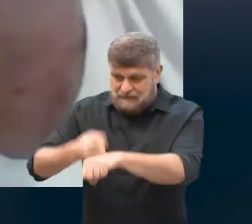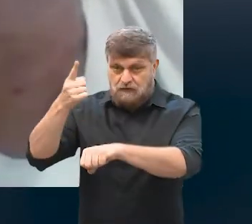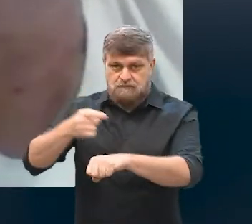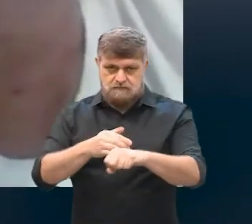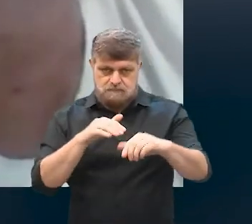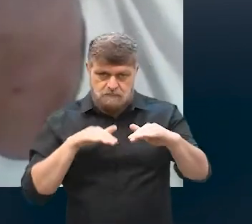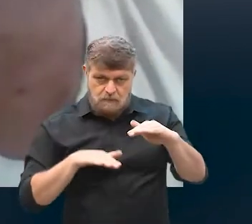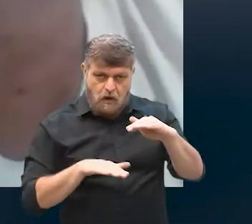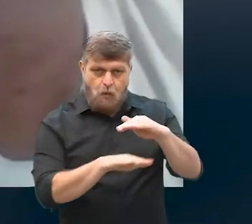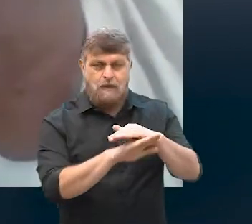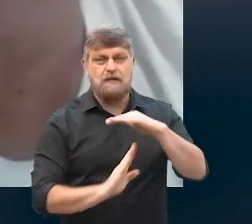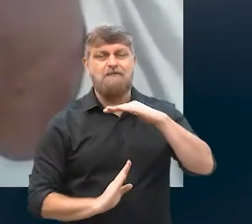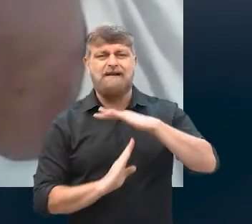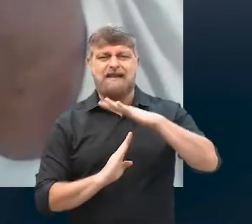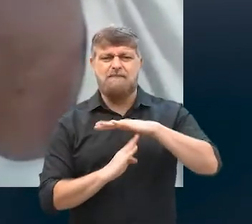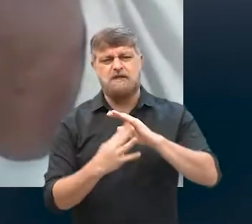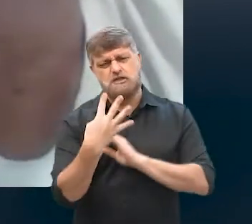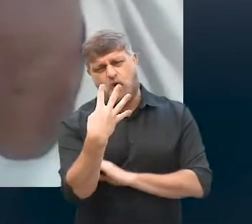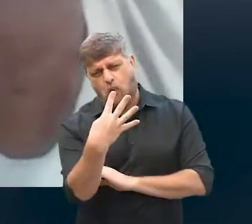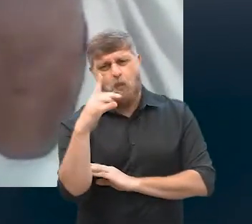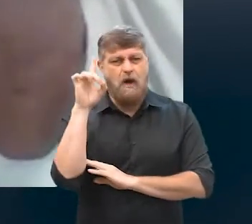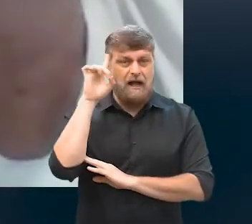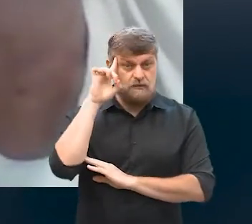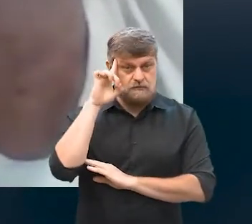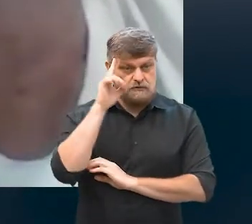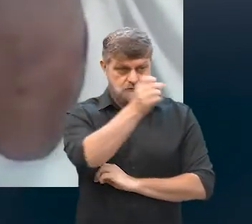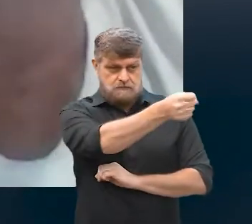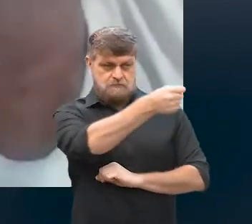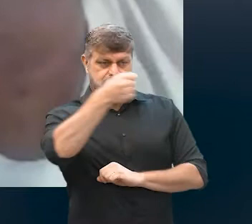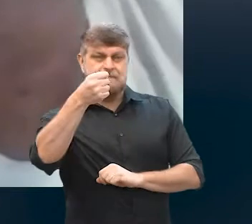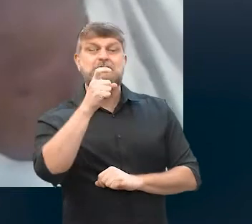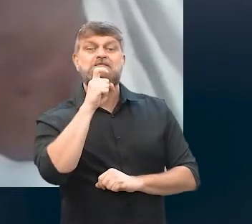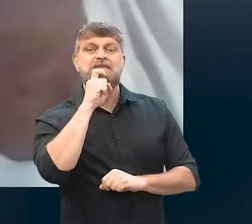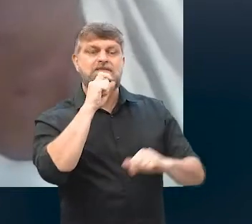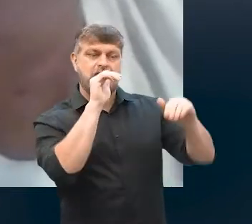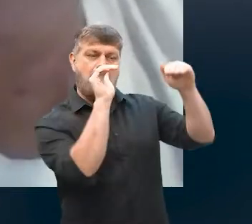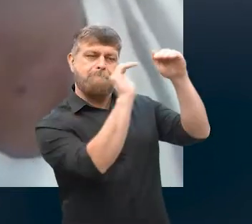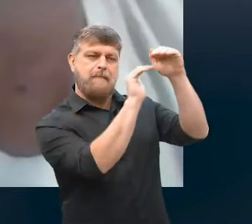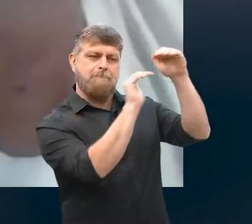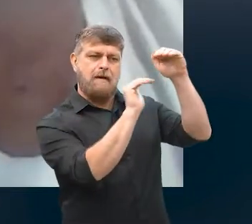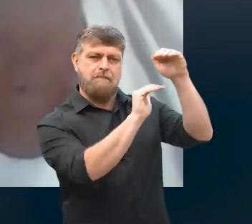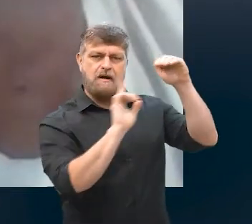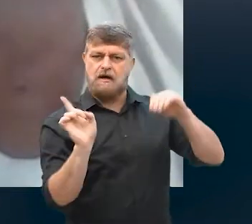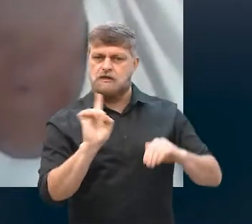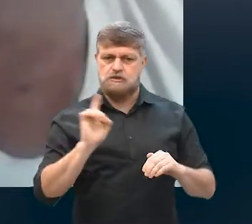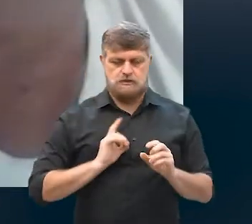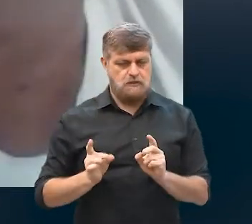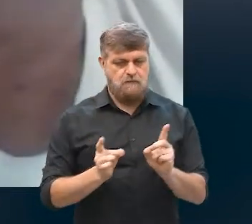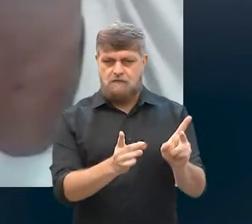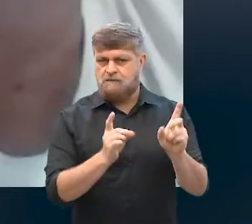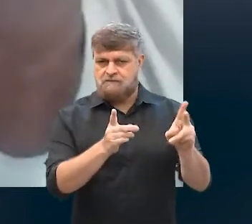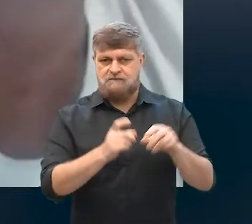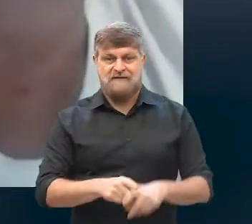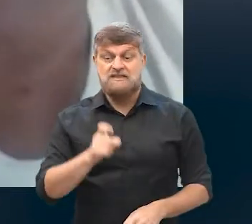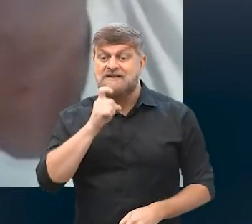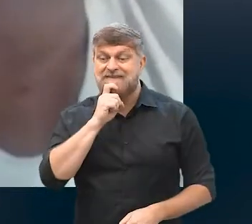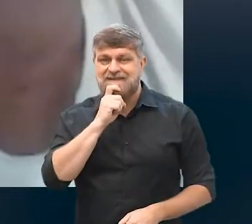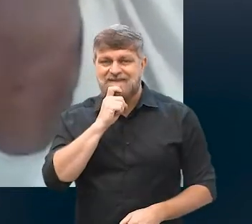guarde ele até 4 dias em geladeira ou no freezer. A gente não entrega congelado, porque um produto